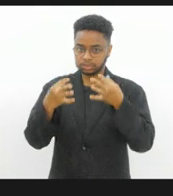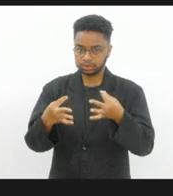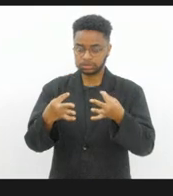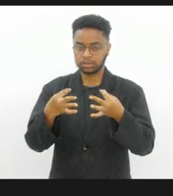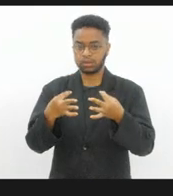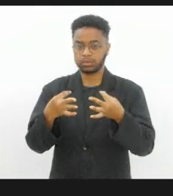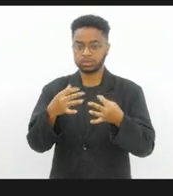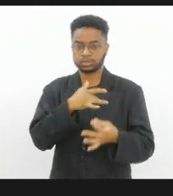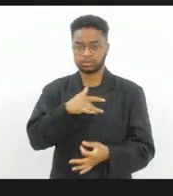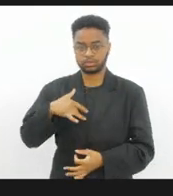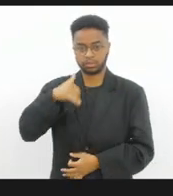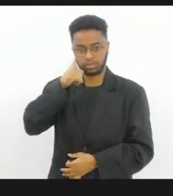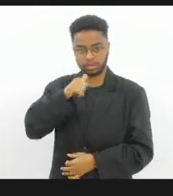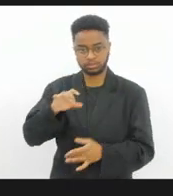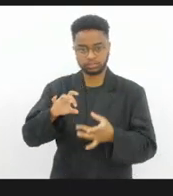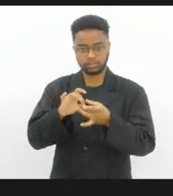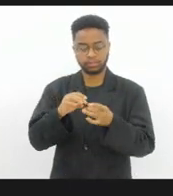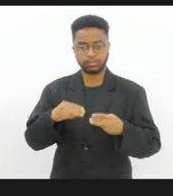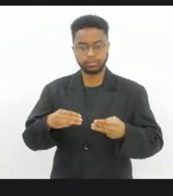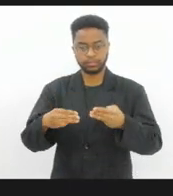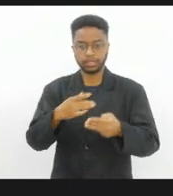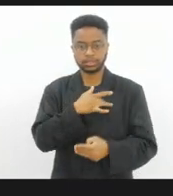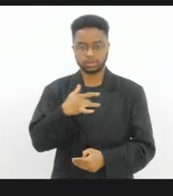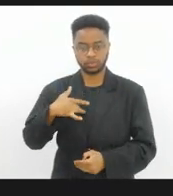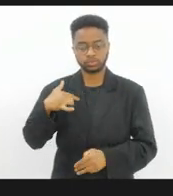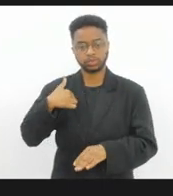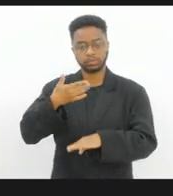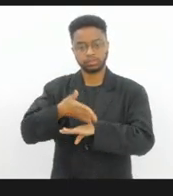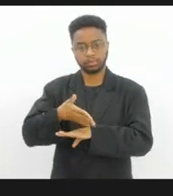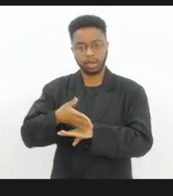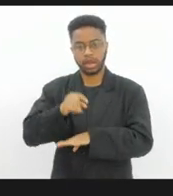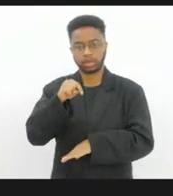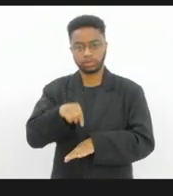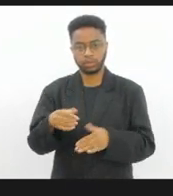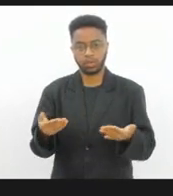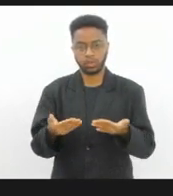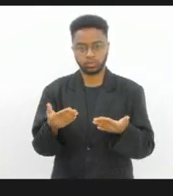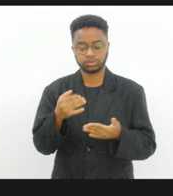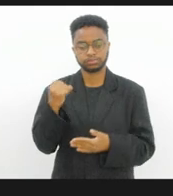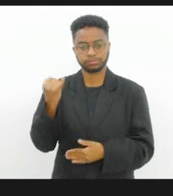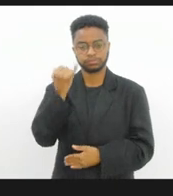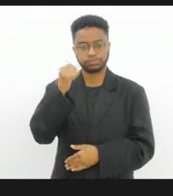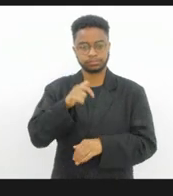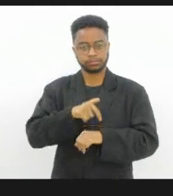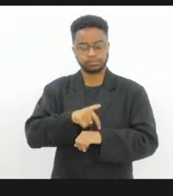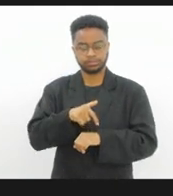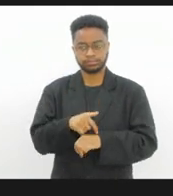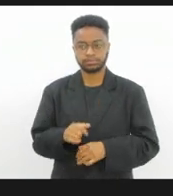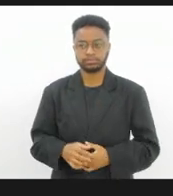da Saúde para participar dessa audiência tão importante.